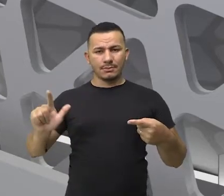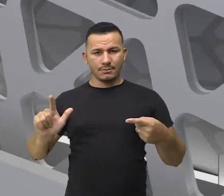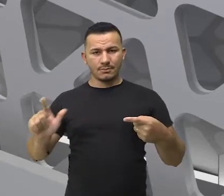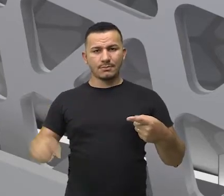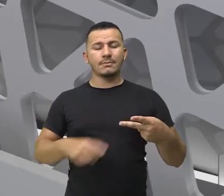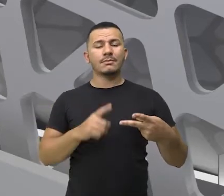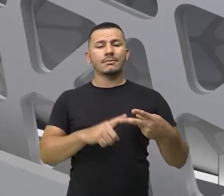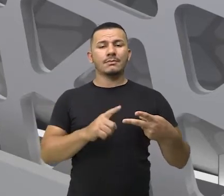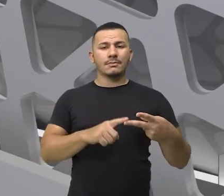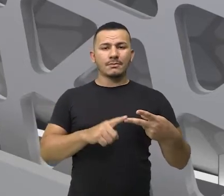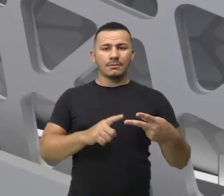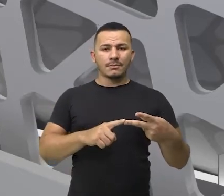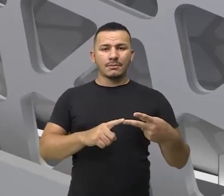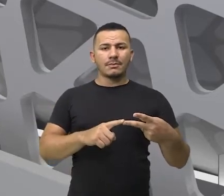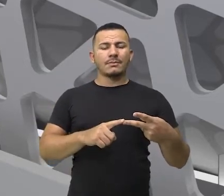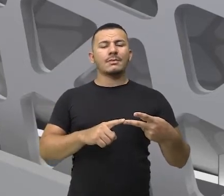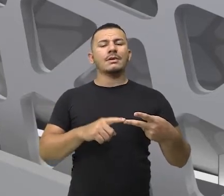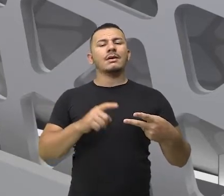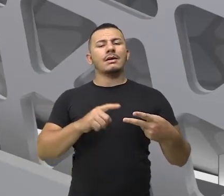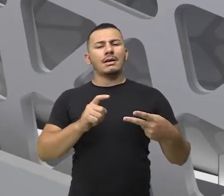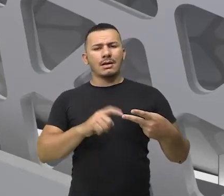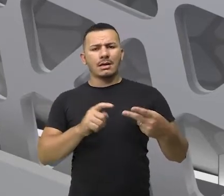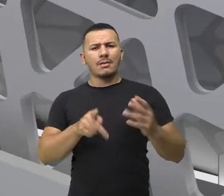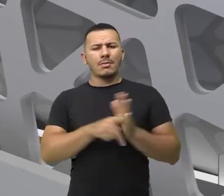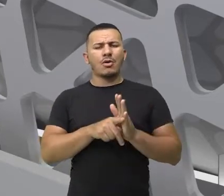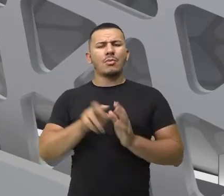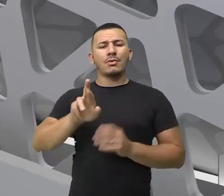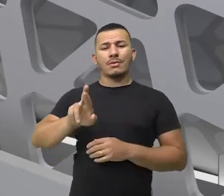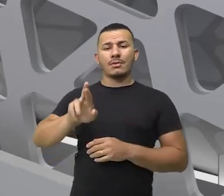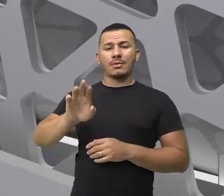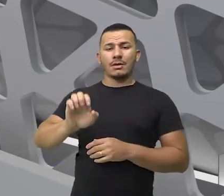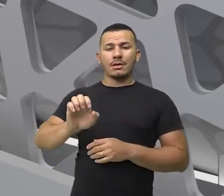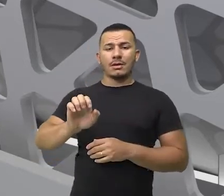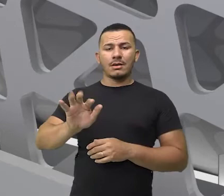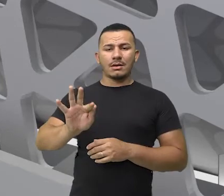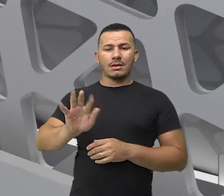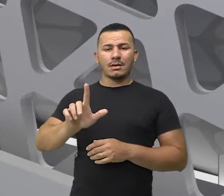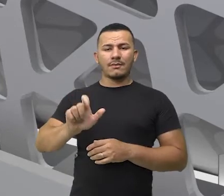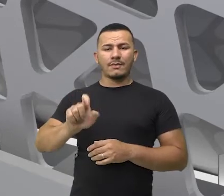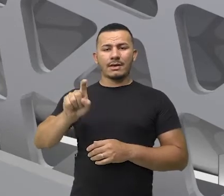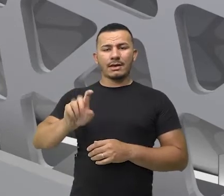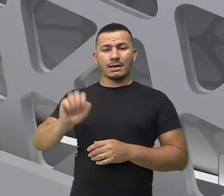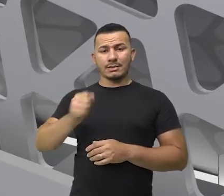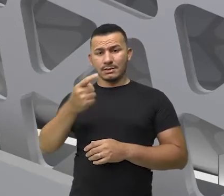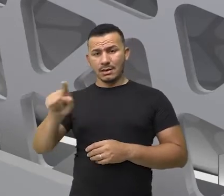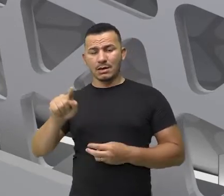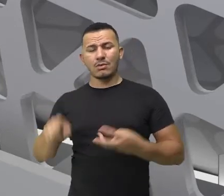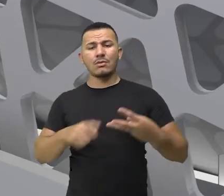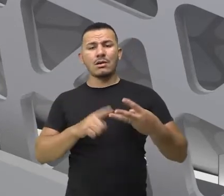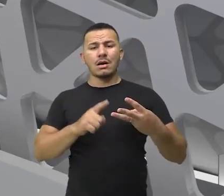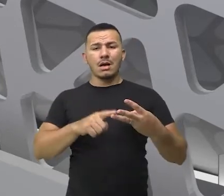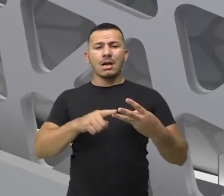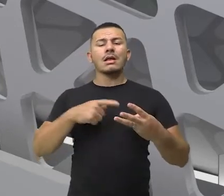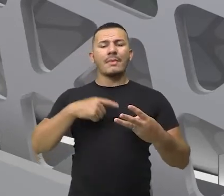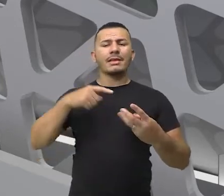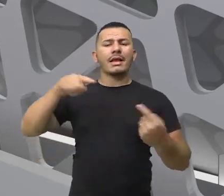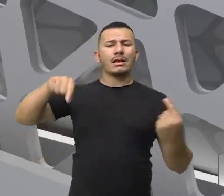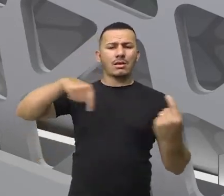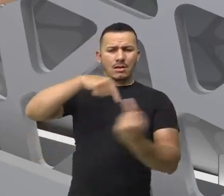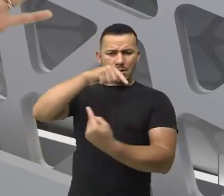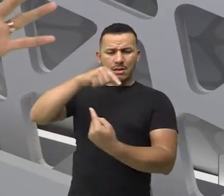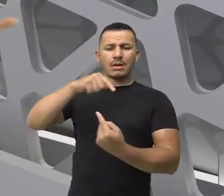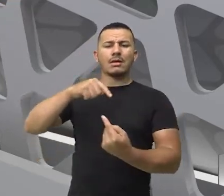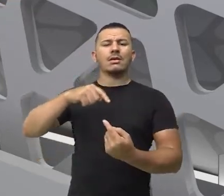né? Nós temos que é aquela que você faz por reflexão, nós temos a por translação